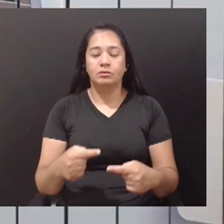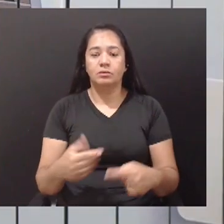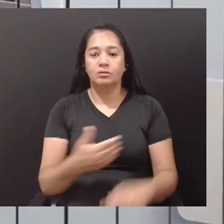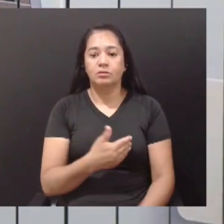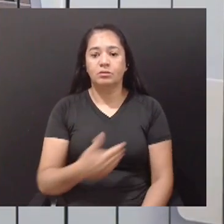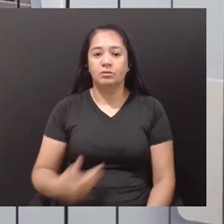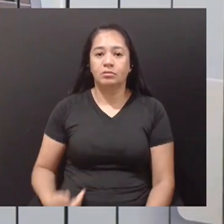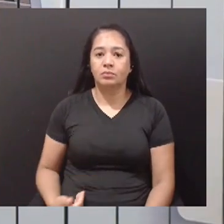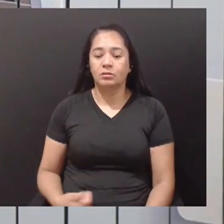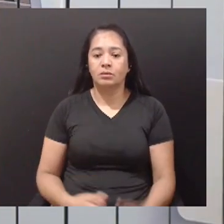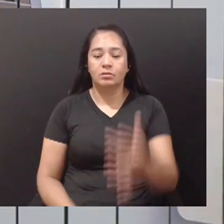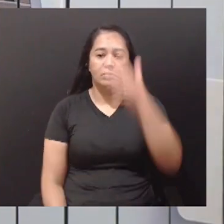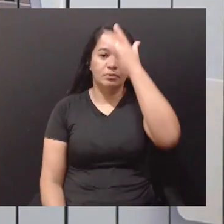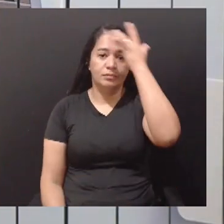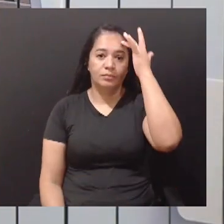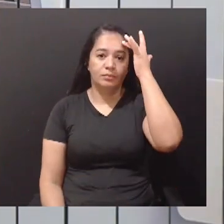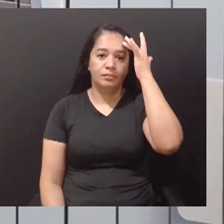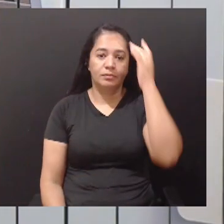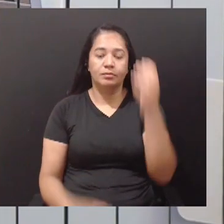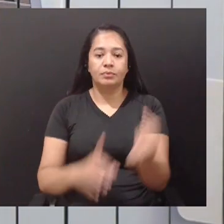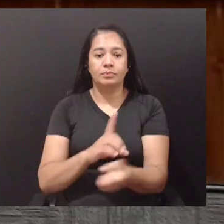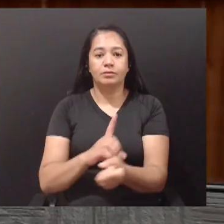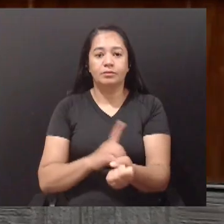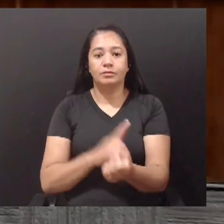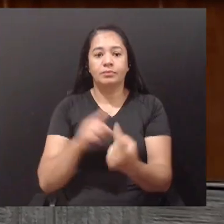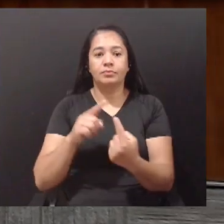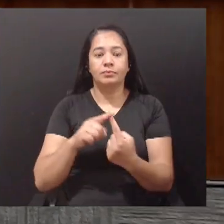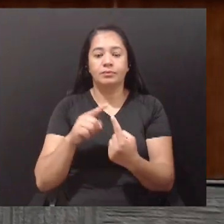as pessoas com diabetes tipo 1.